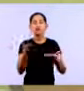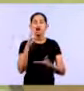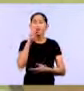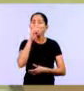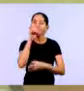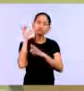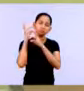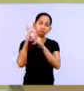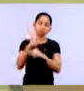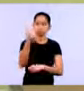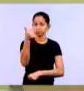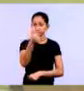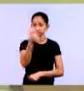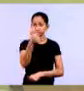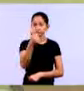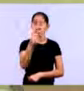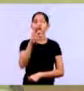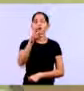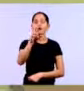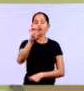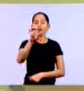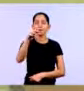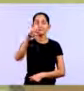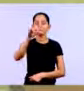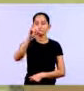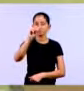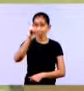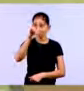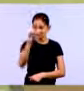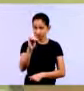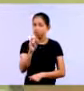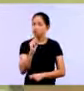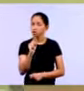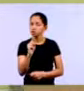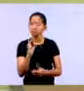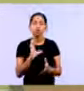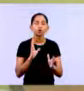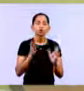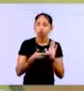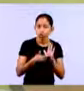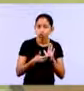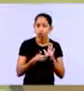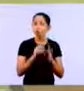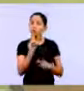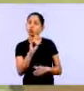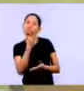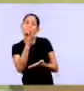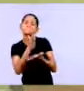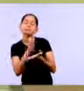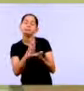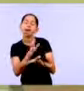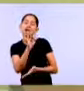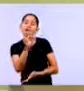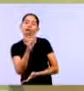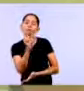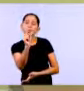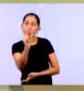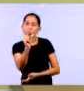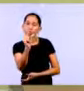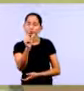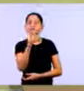rapidamente. Primeiro, enquanto a remissão, aquele perdão, ele pode ser parcial ou total. Quanto à decadência,